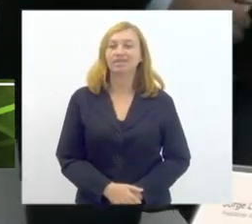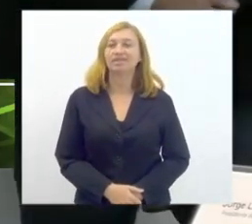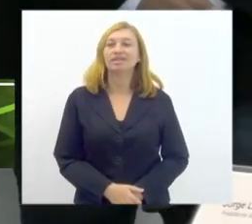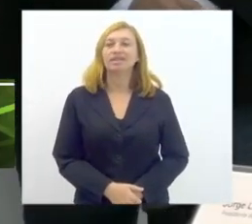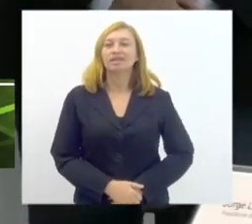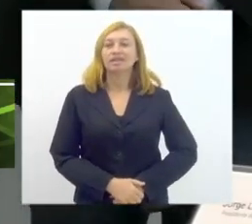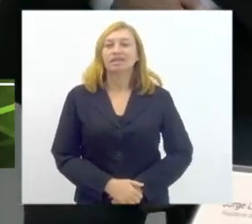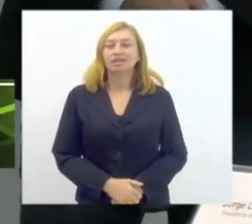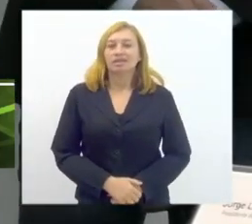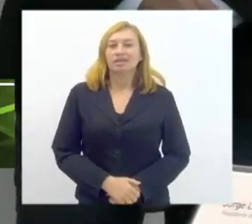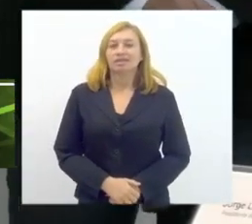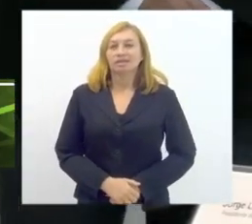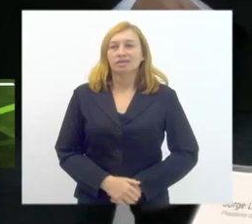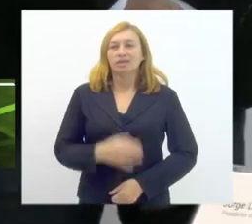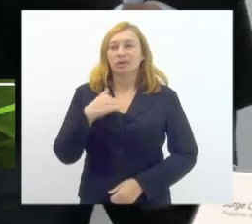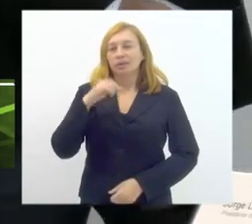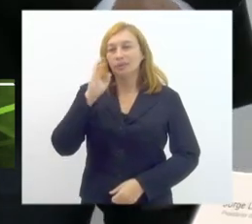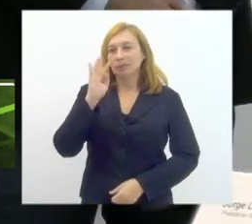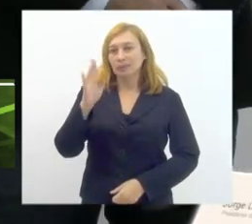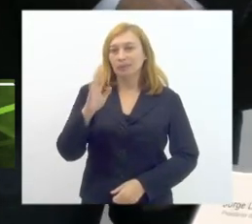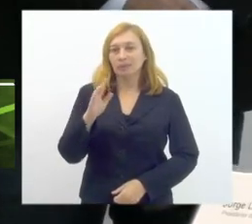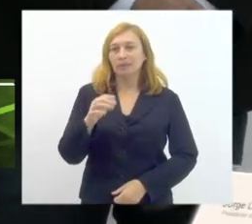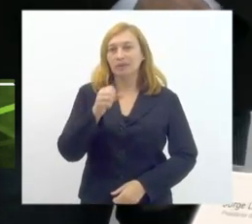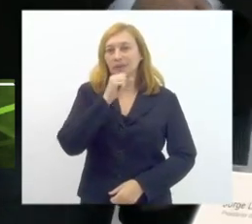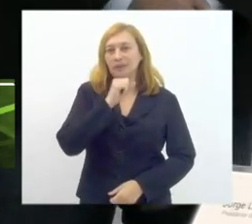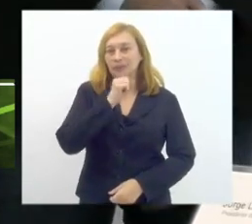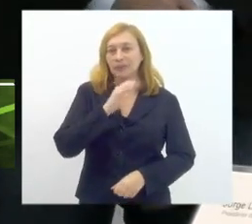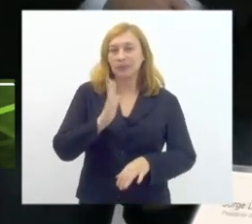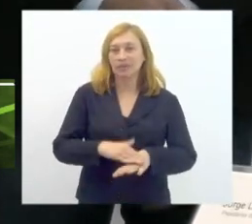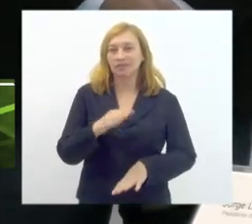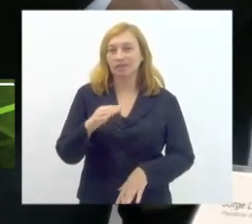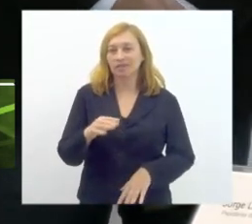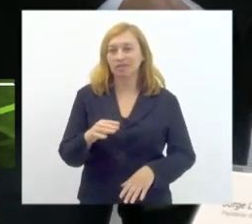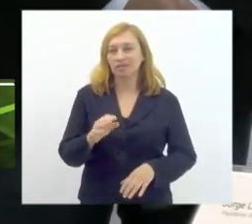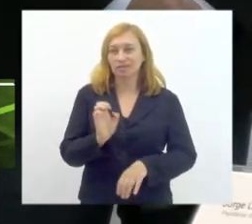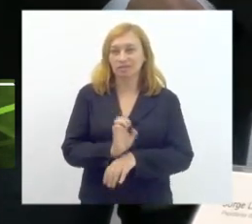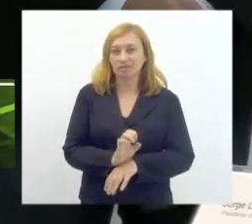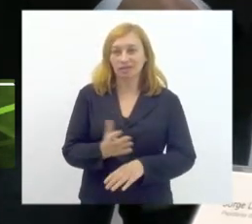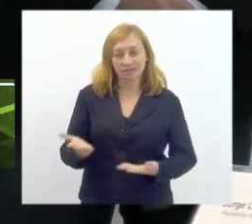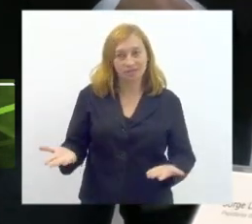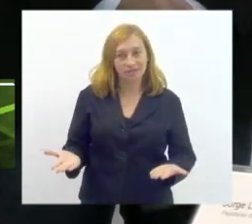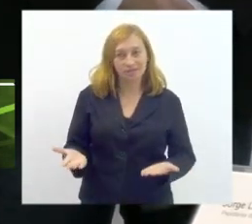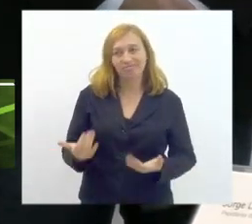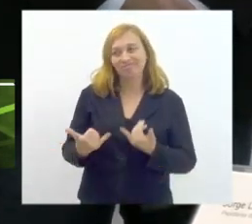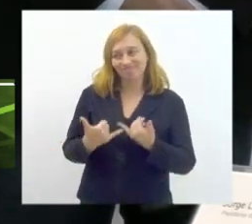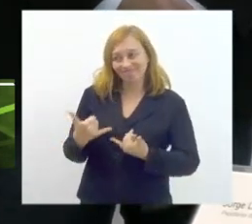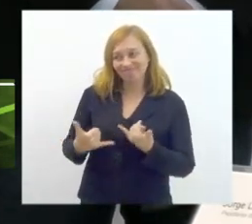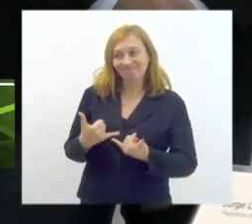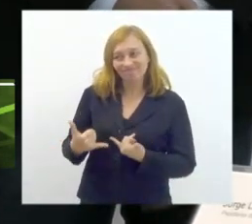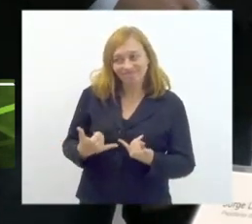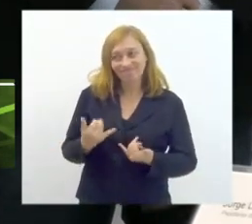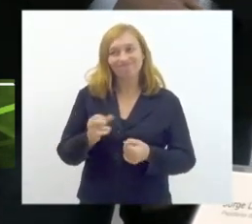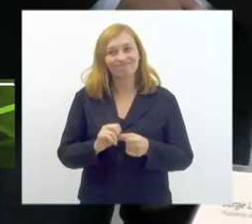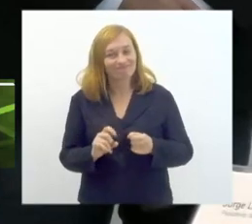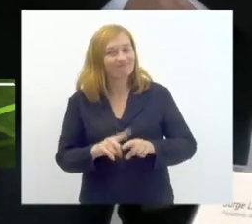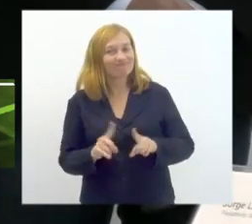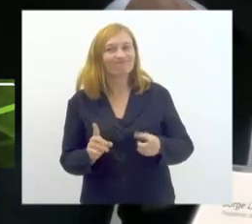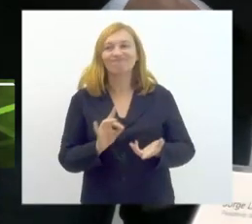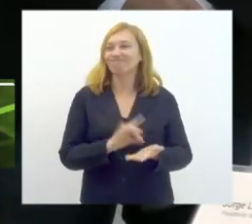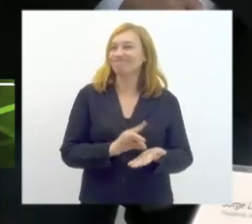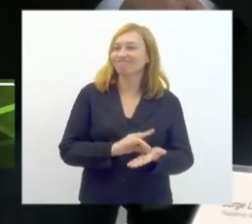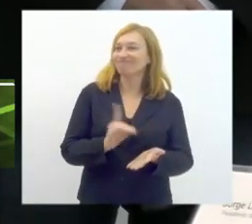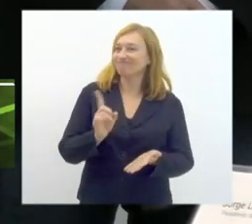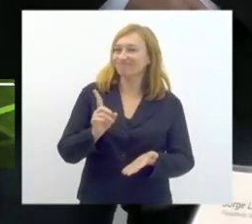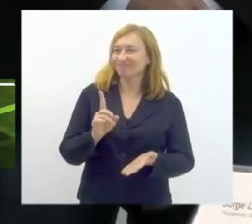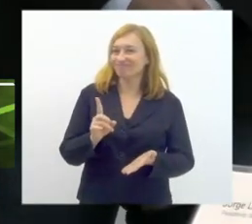consórcio. Eu imaginava que o nosso consórcio era o mais antigo do Estado, né, Rosângela? É uma brincadeira que a gente faz, mas, na verdade, isso já